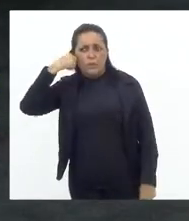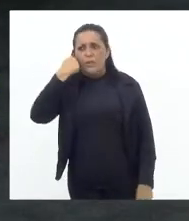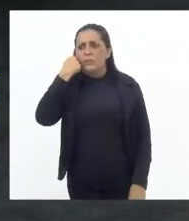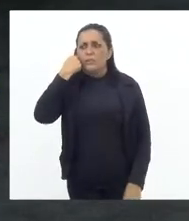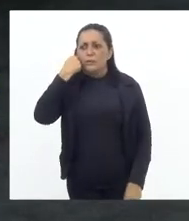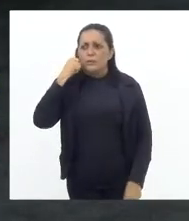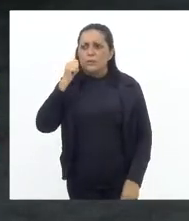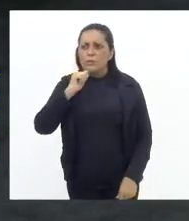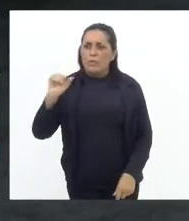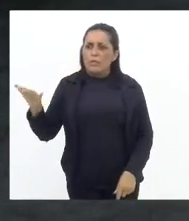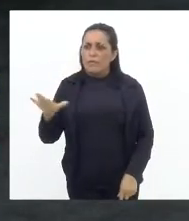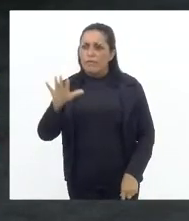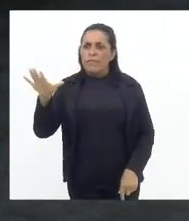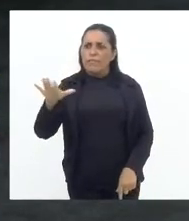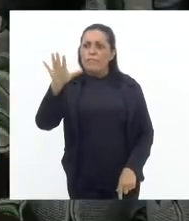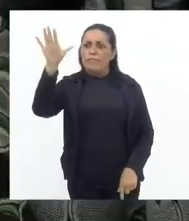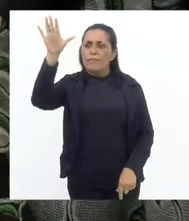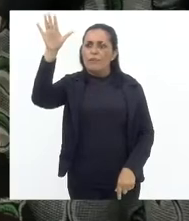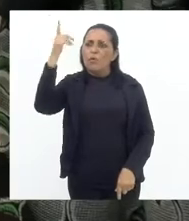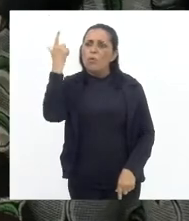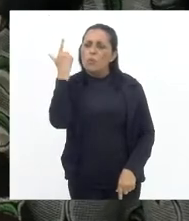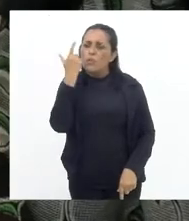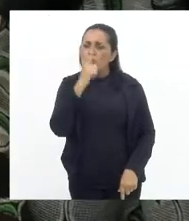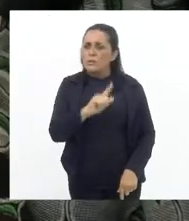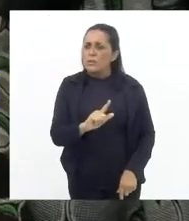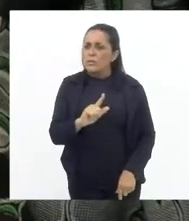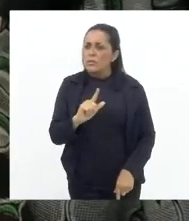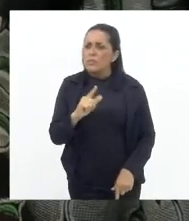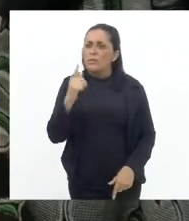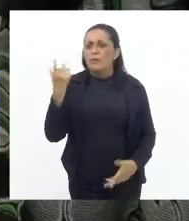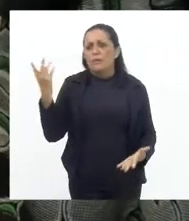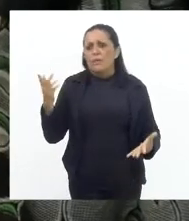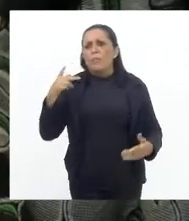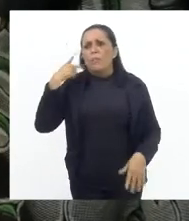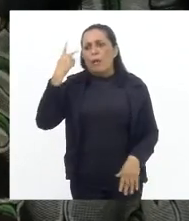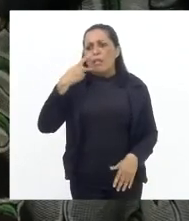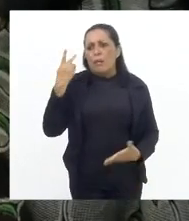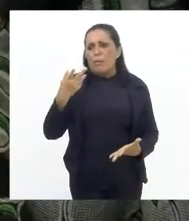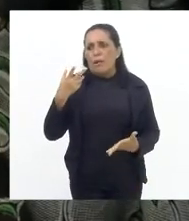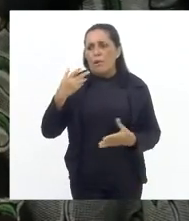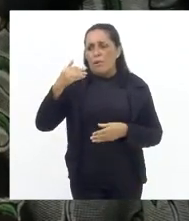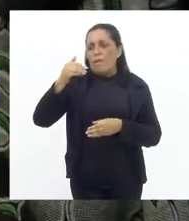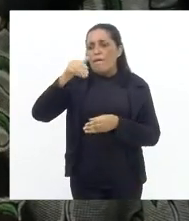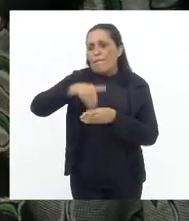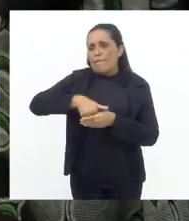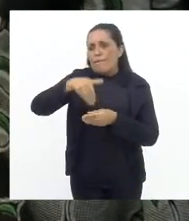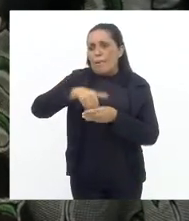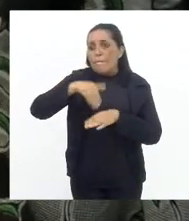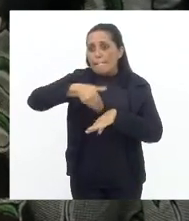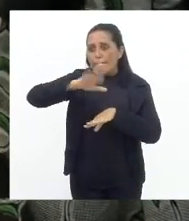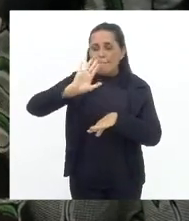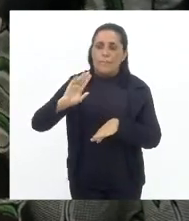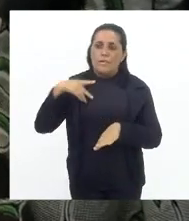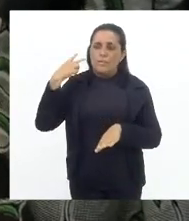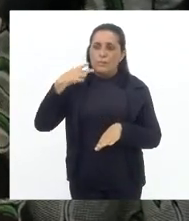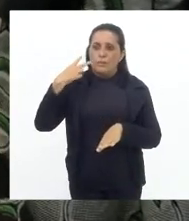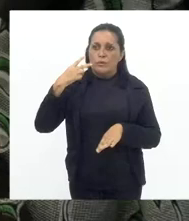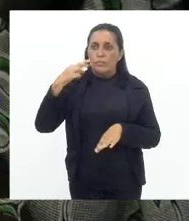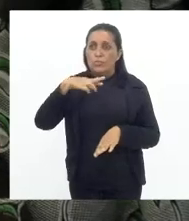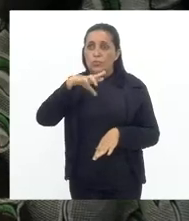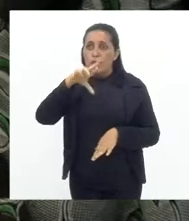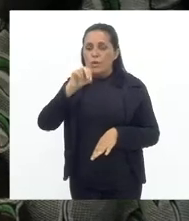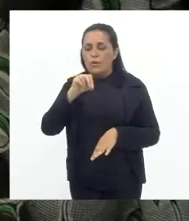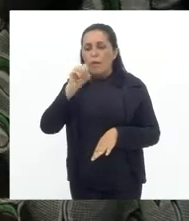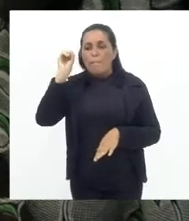das mulheres da favela conseguiu um mandato parlamentar uma das vereadoras mais votadas da história da cidade do Rio de Janeiro